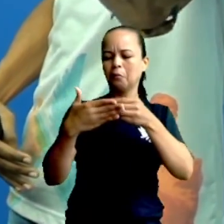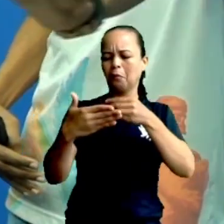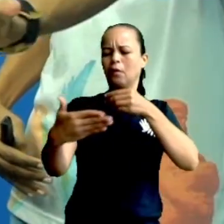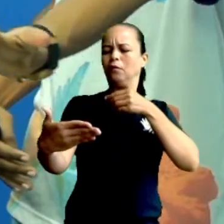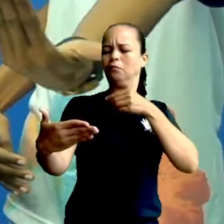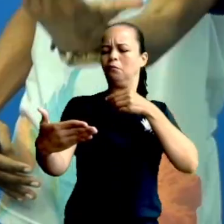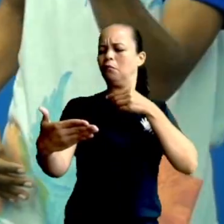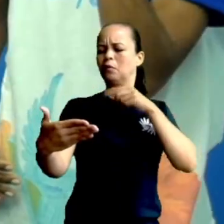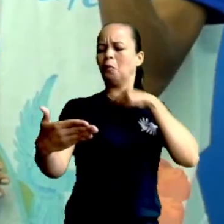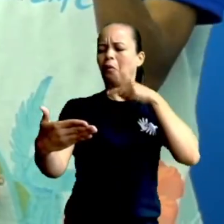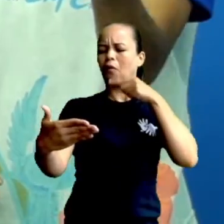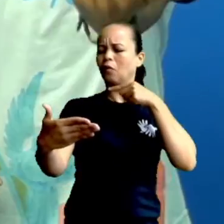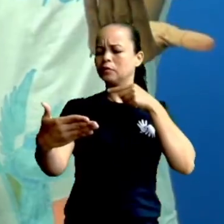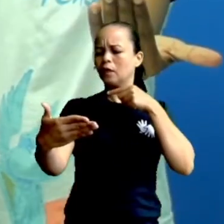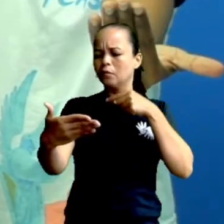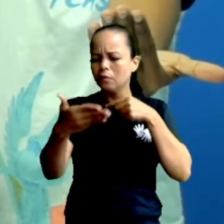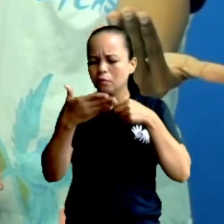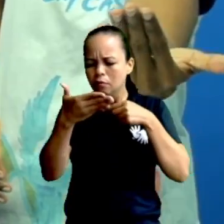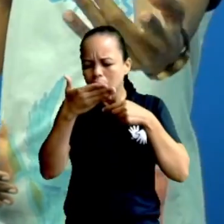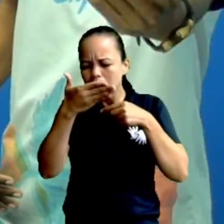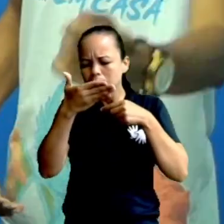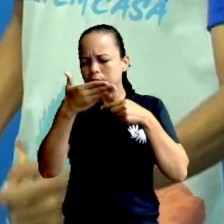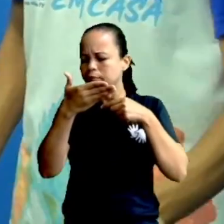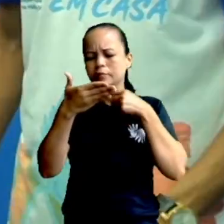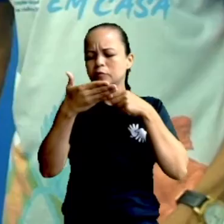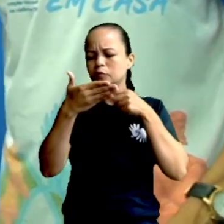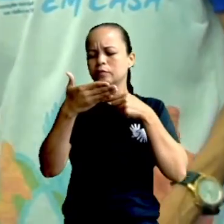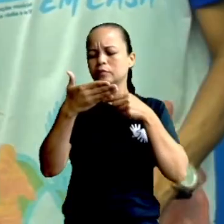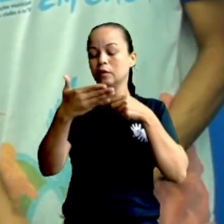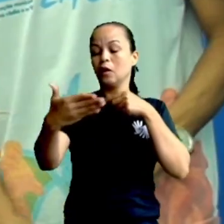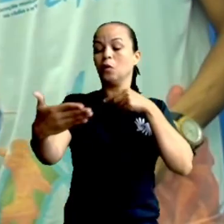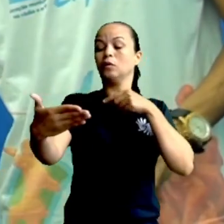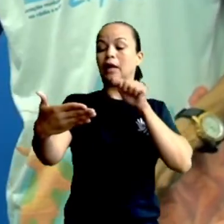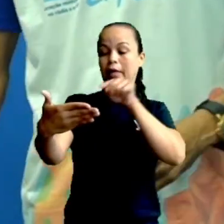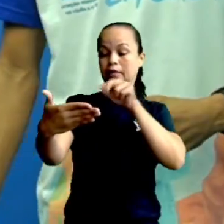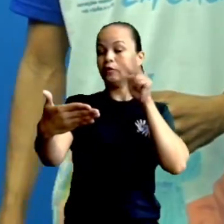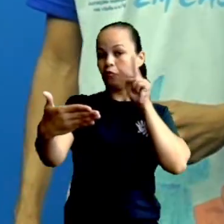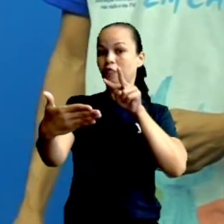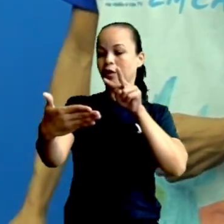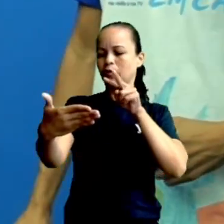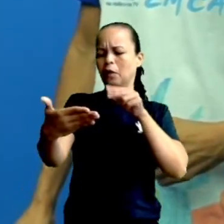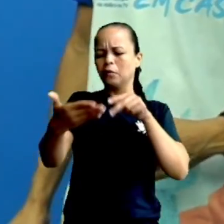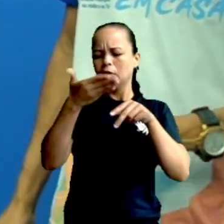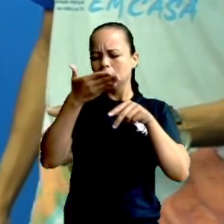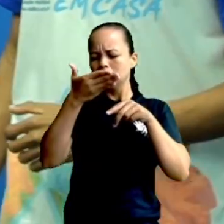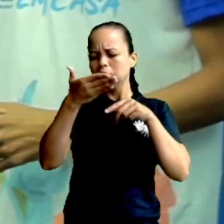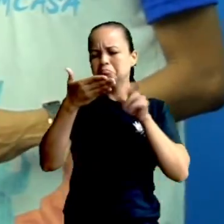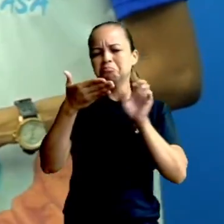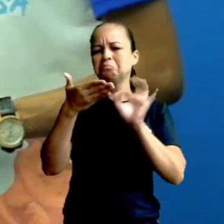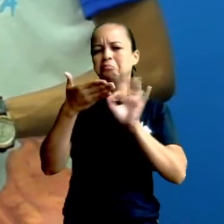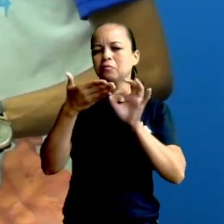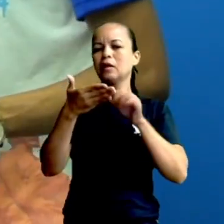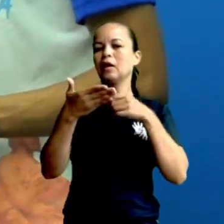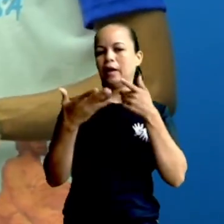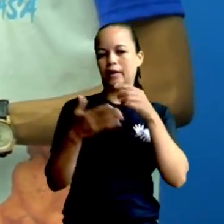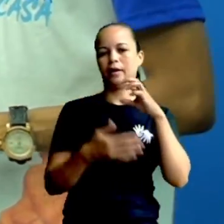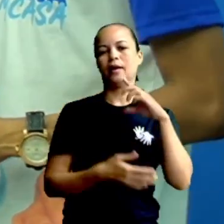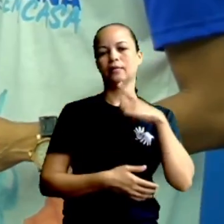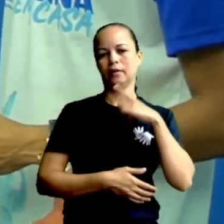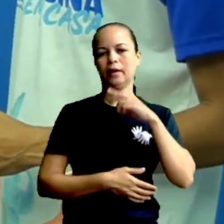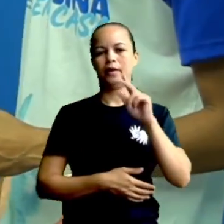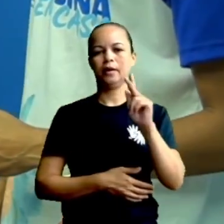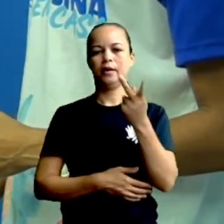demais, não consegue ver mais próximo, muito distante, ela tem hipermetropia. Certo? E aqui eu